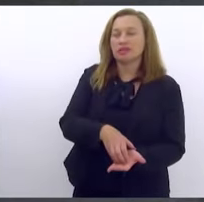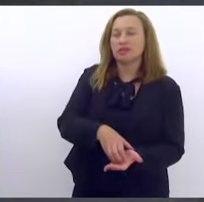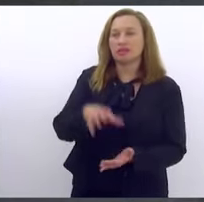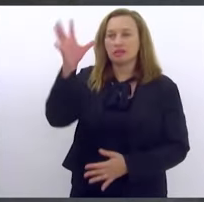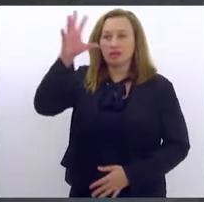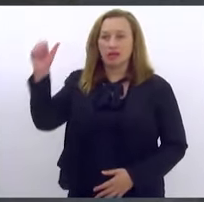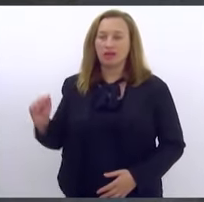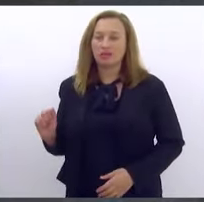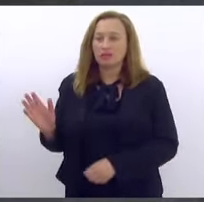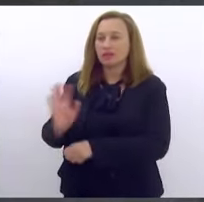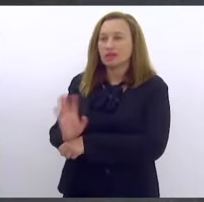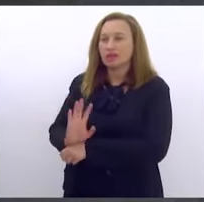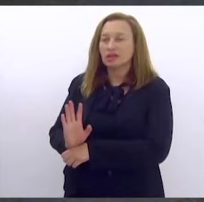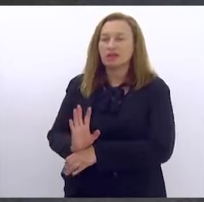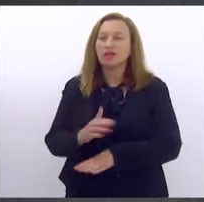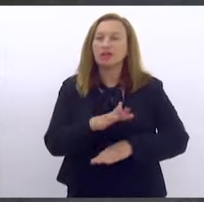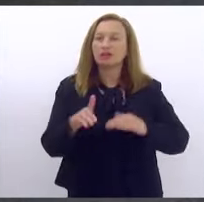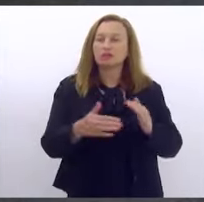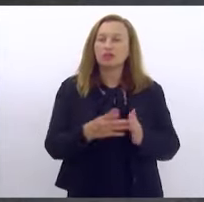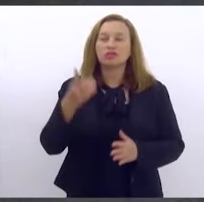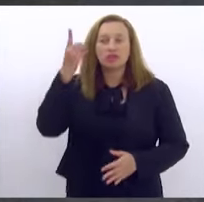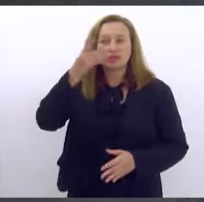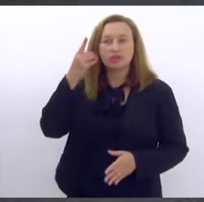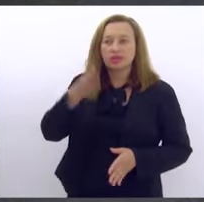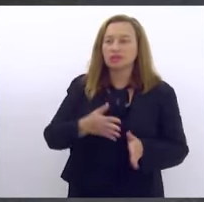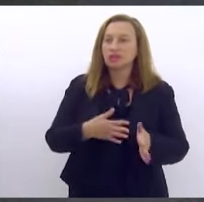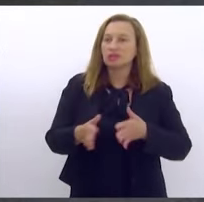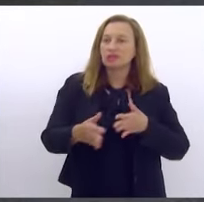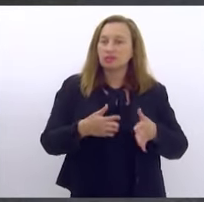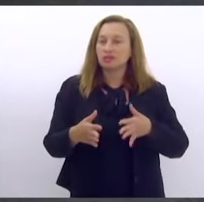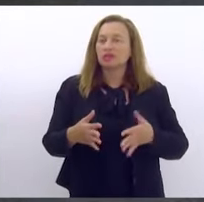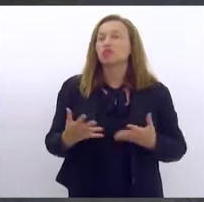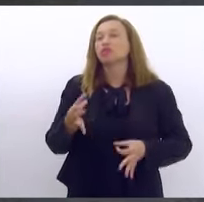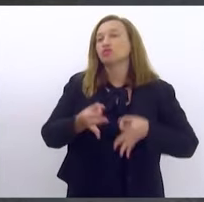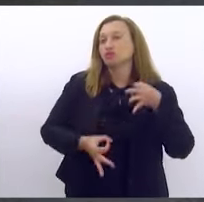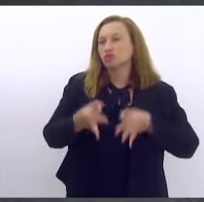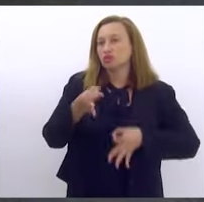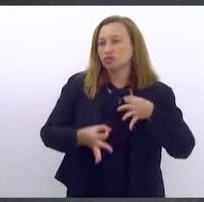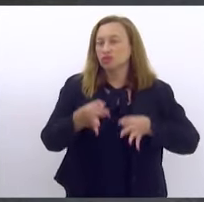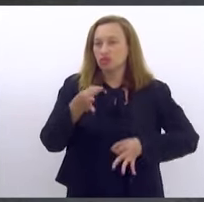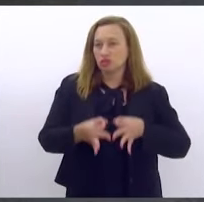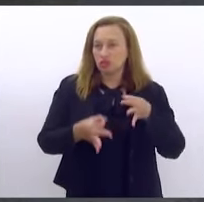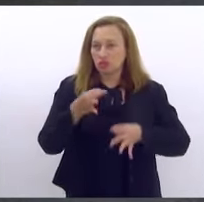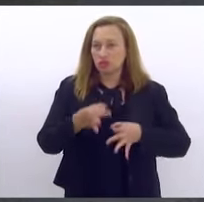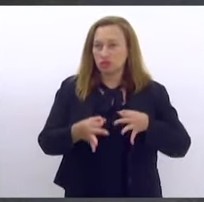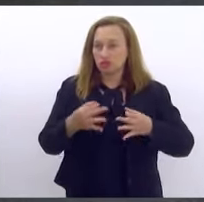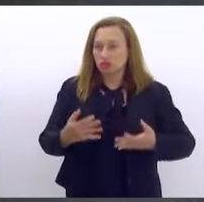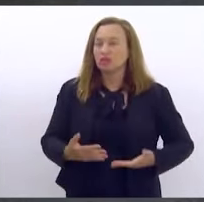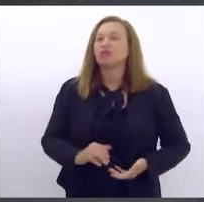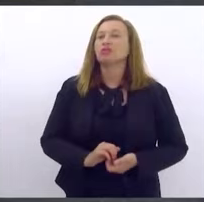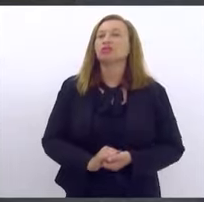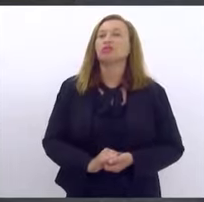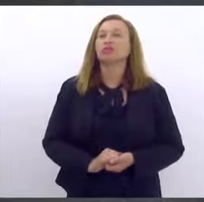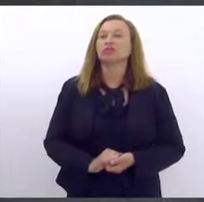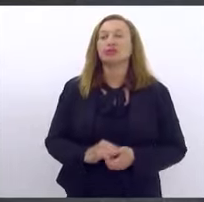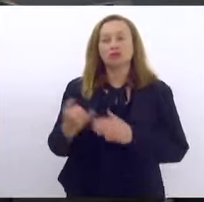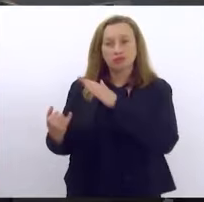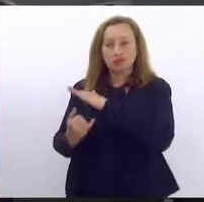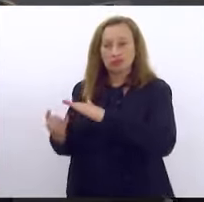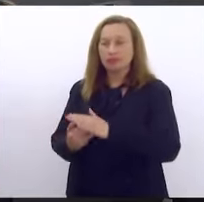às deputadas e aos deputados que foram sensíveis e fizeram justiça entregando tamanha honraria a essa